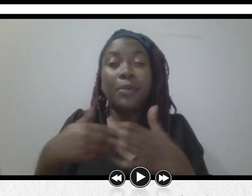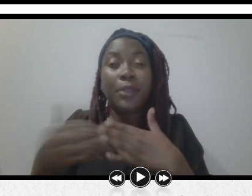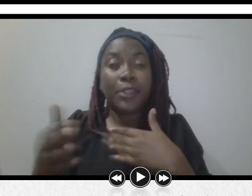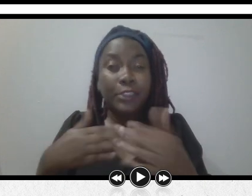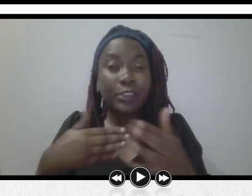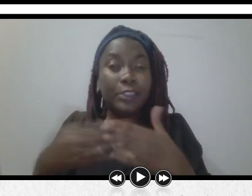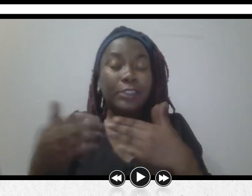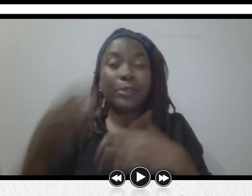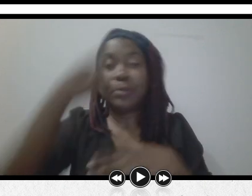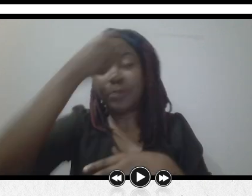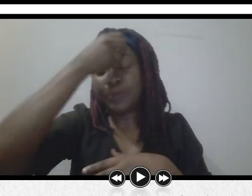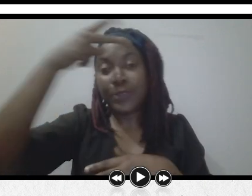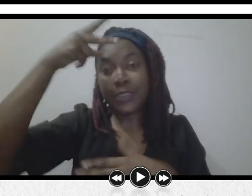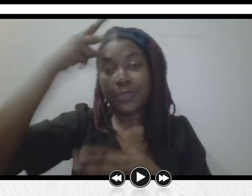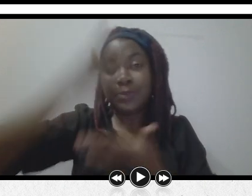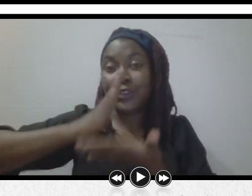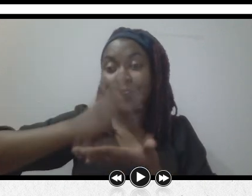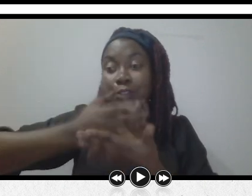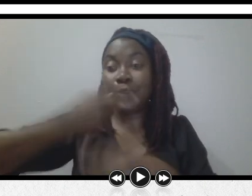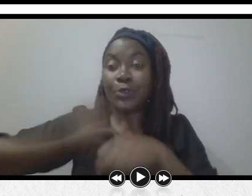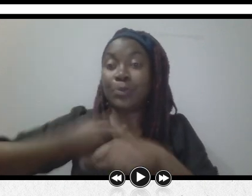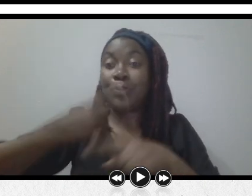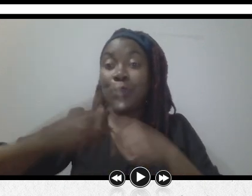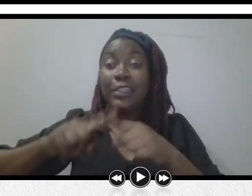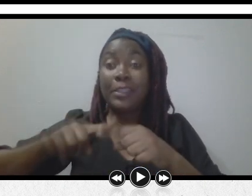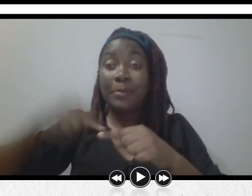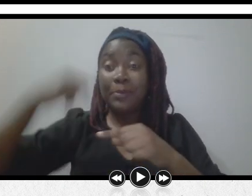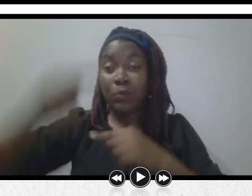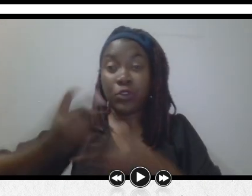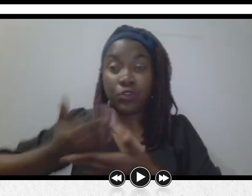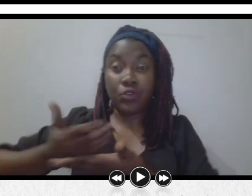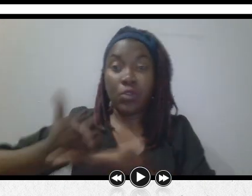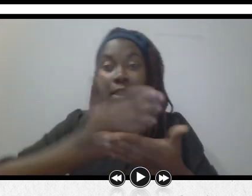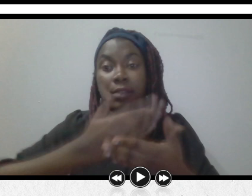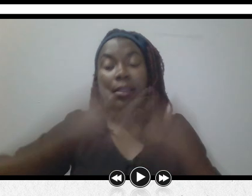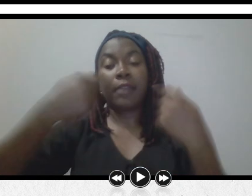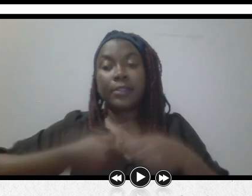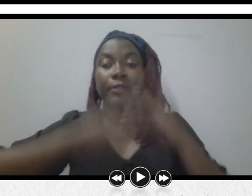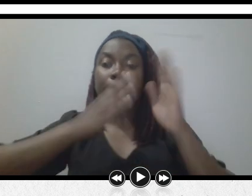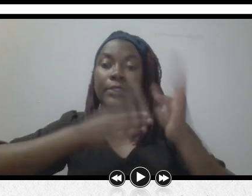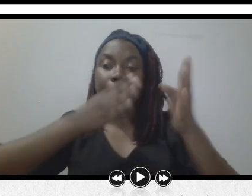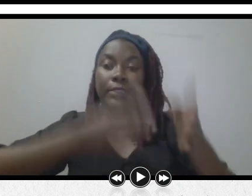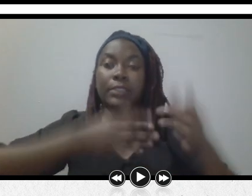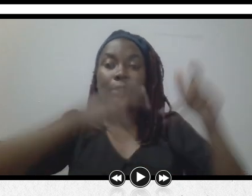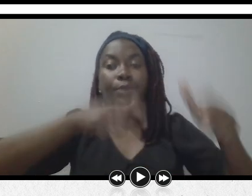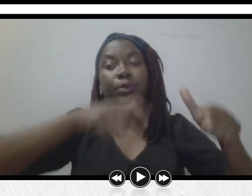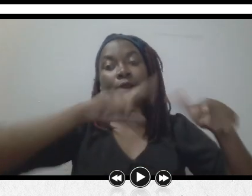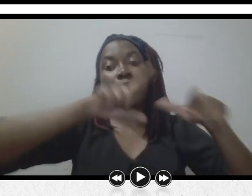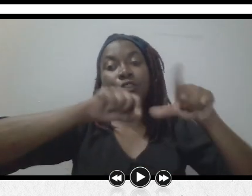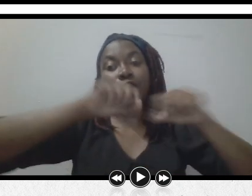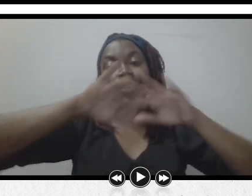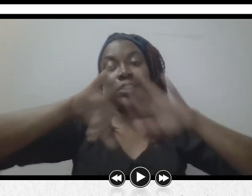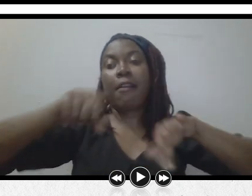são necessárias para os quaisquer municípios com coleta seletiva de resíduos sólidos, porque depois de coletados, eles devem seguir para